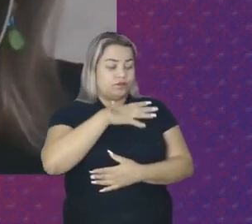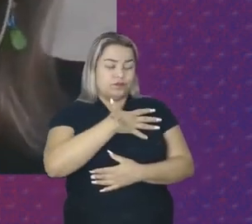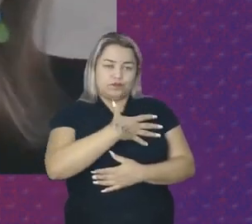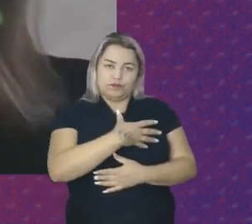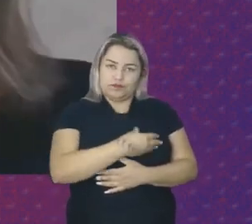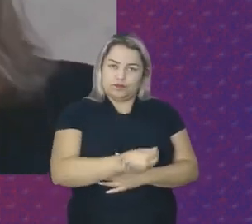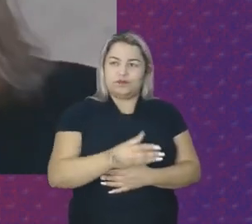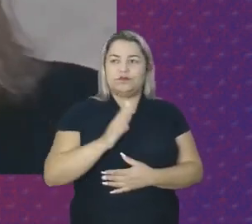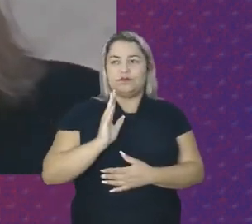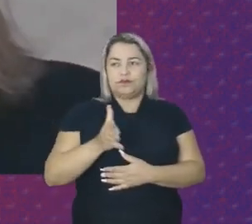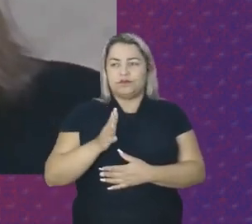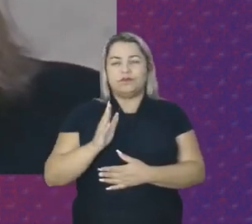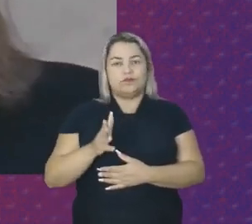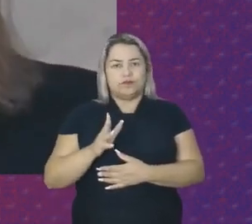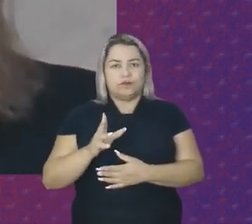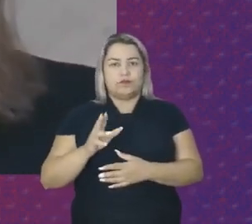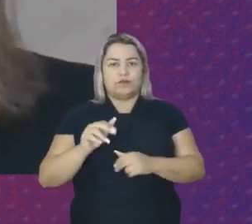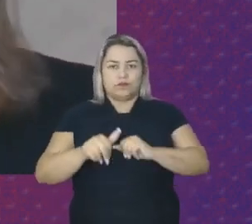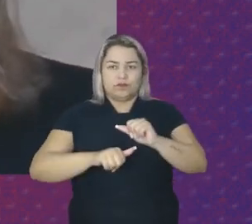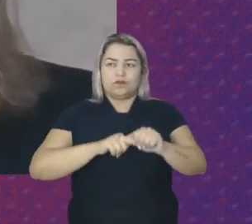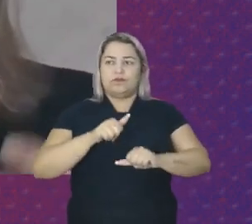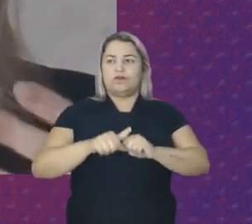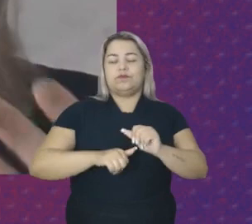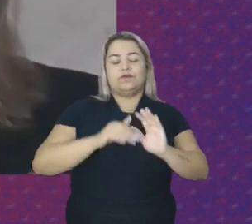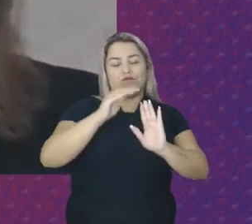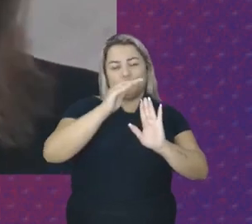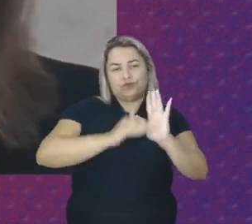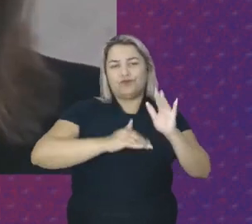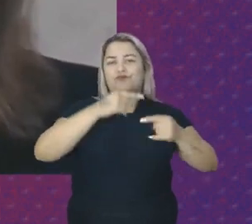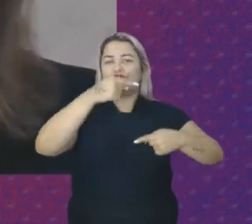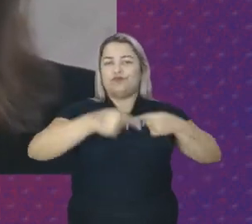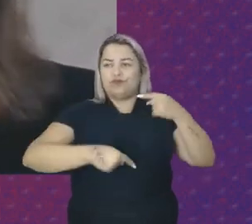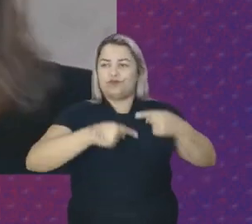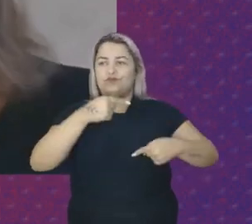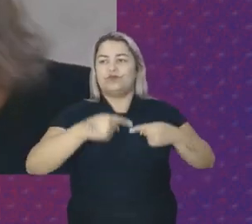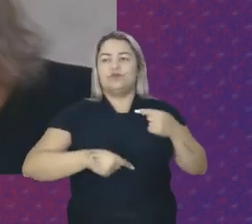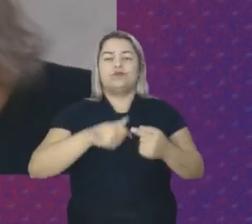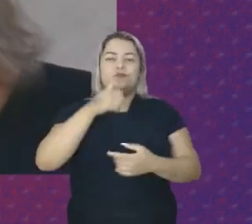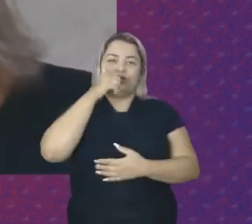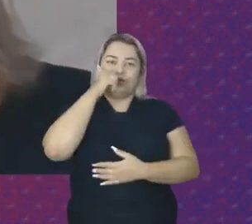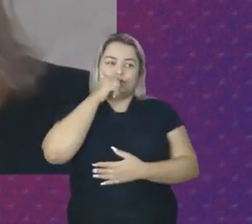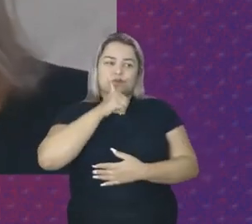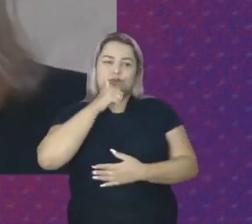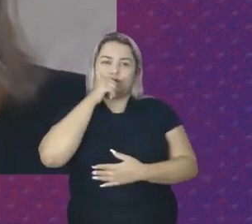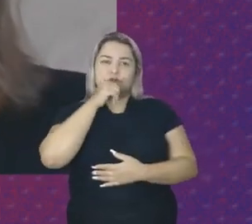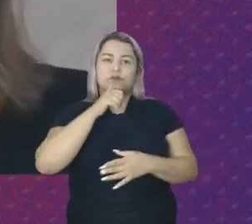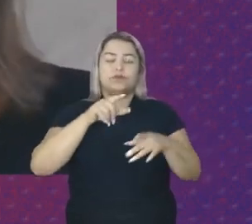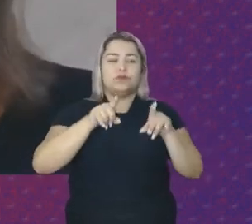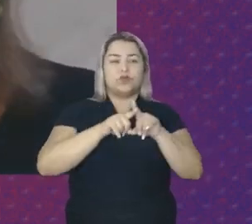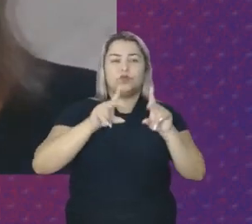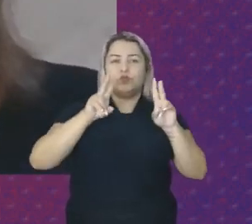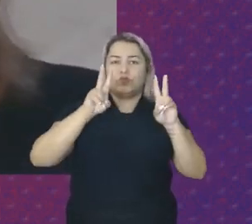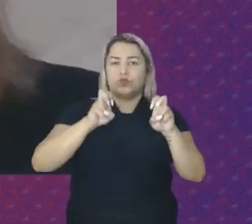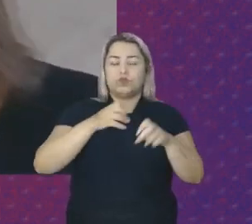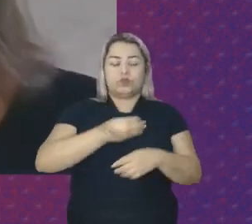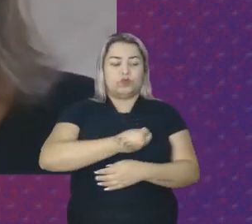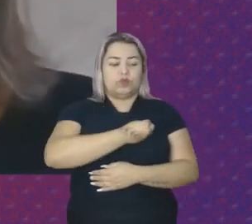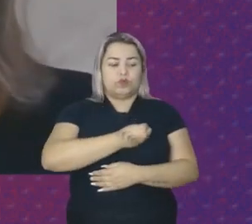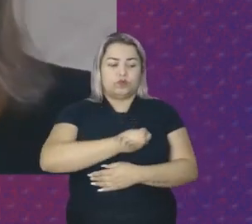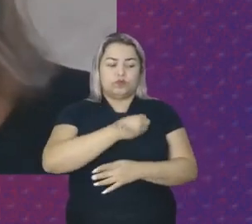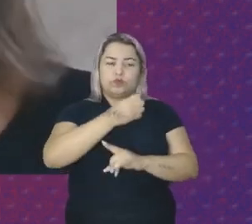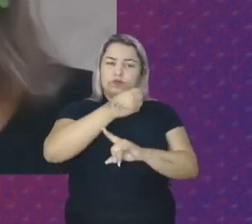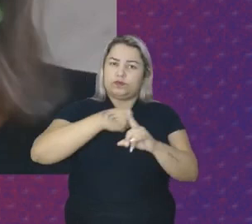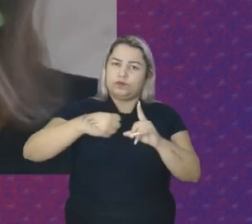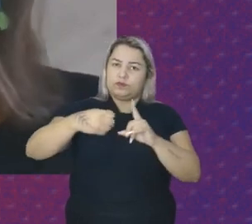trouxe um desmonte grande nas políticas que previam a autonomia da mulher, seja sobre a sua vida